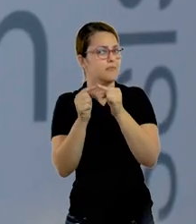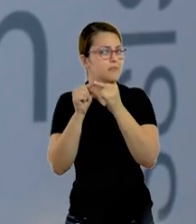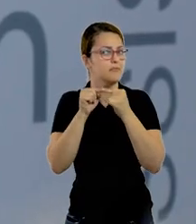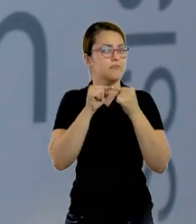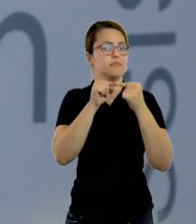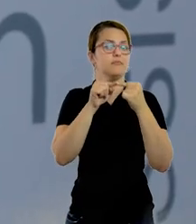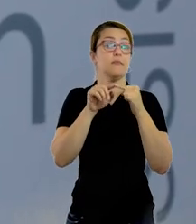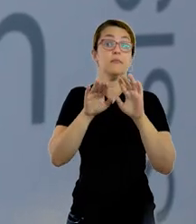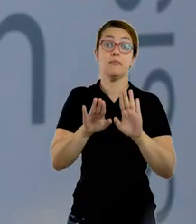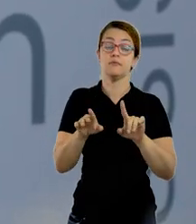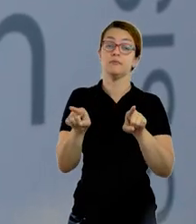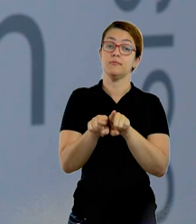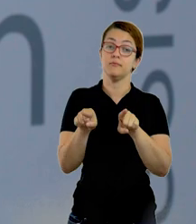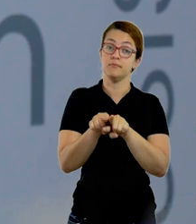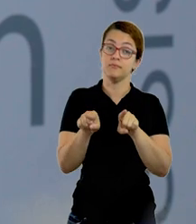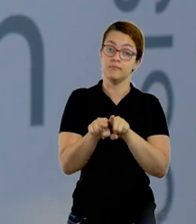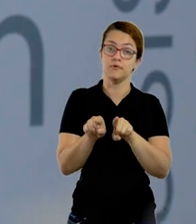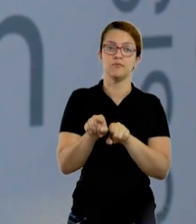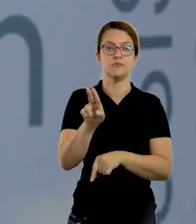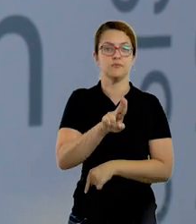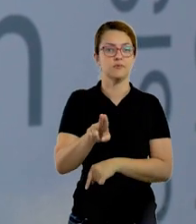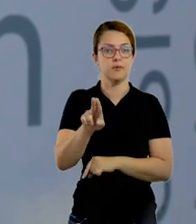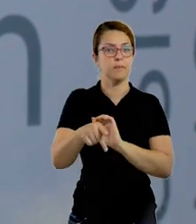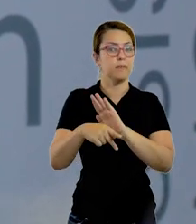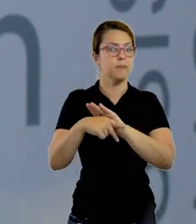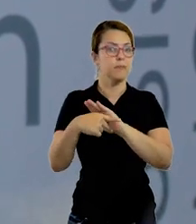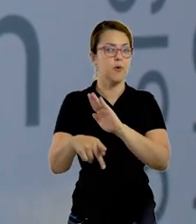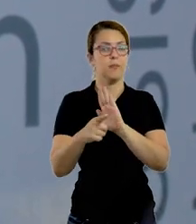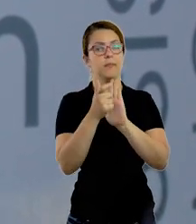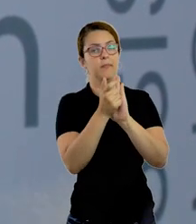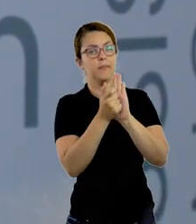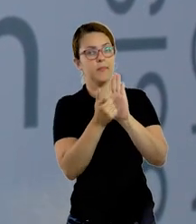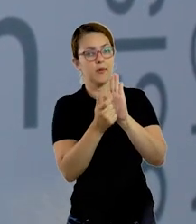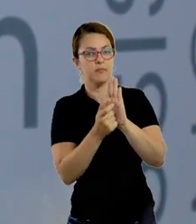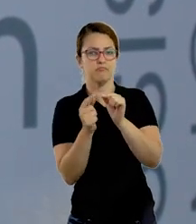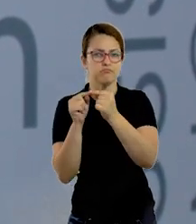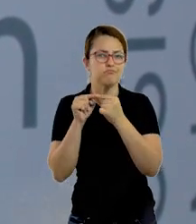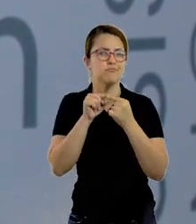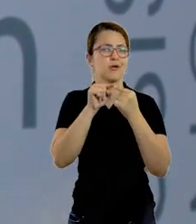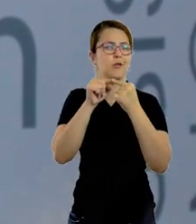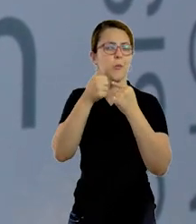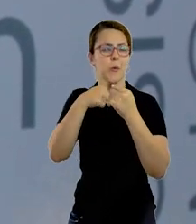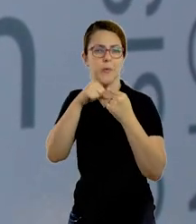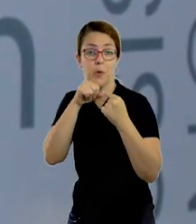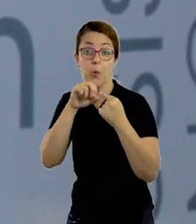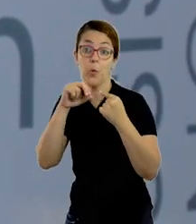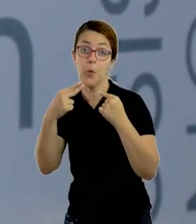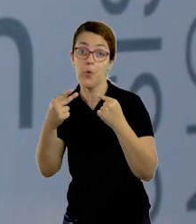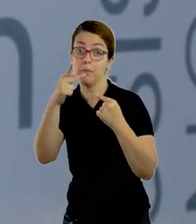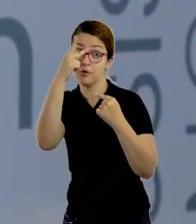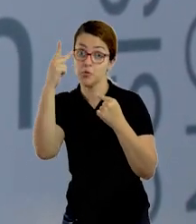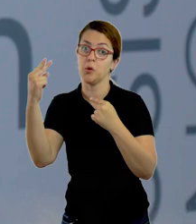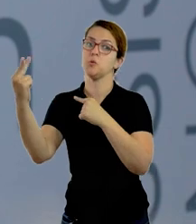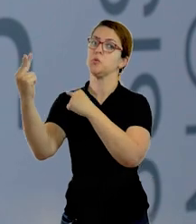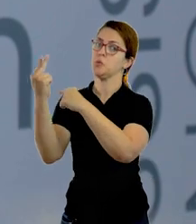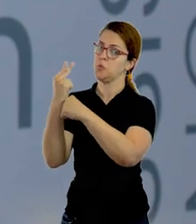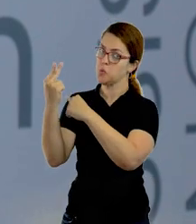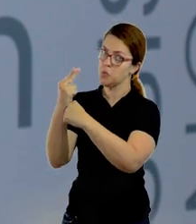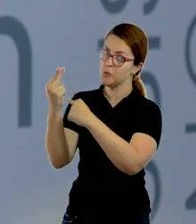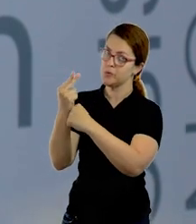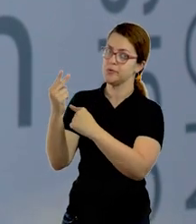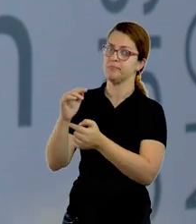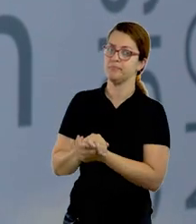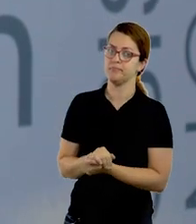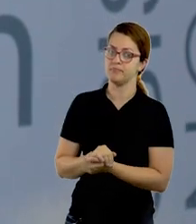você pode também ter as suas próprias palavras, qualidades que você atribui à mamãe ou essa pessoa que cuida de você.